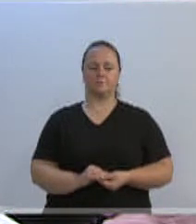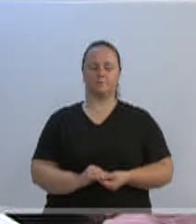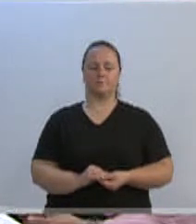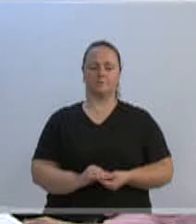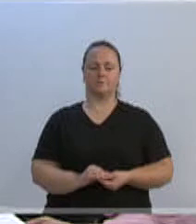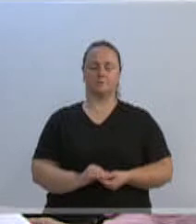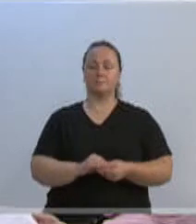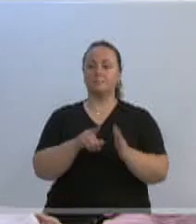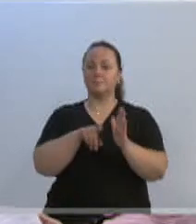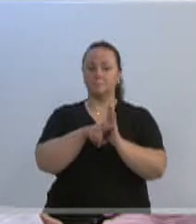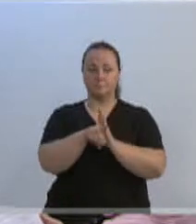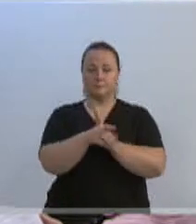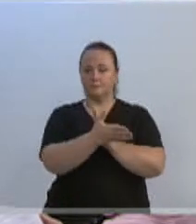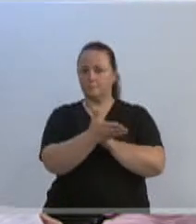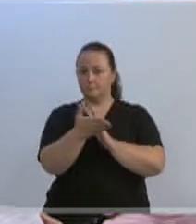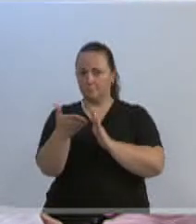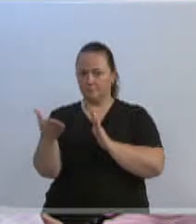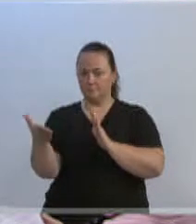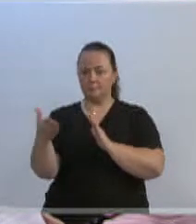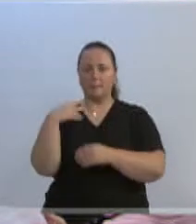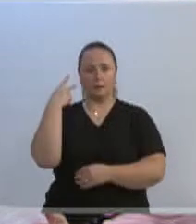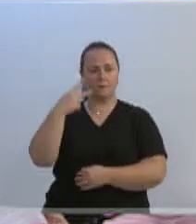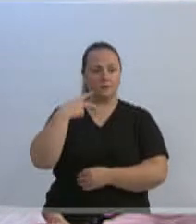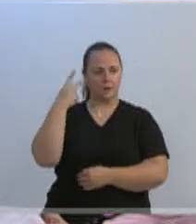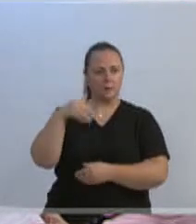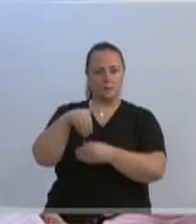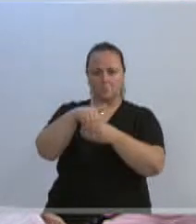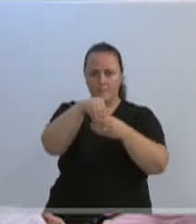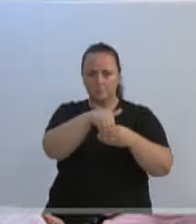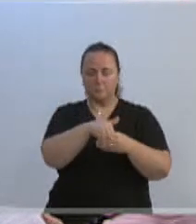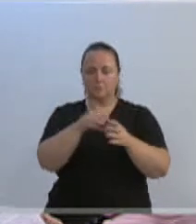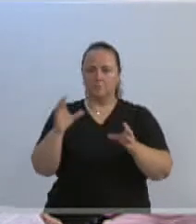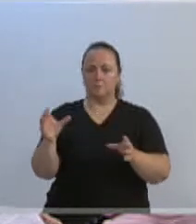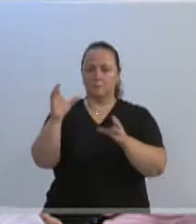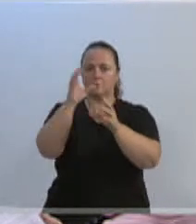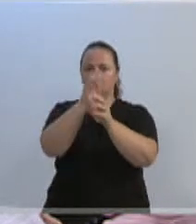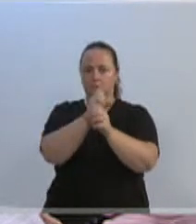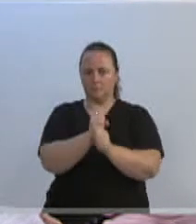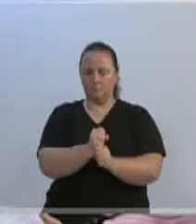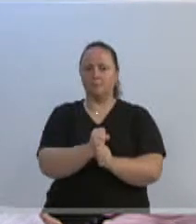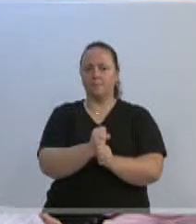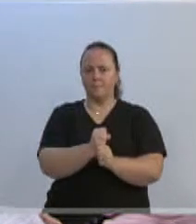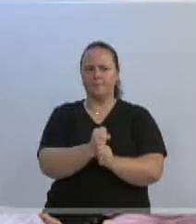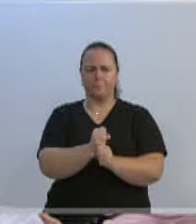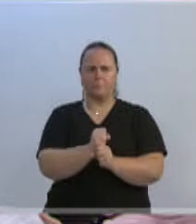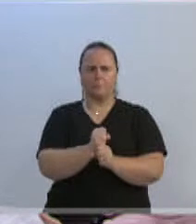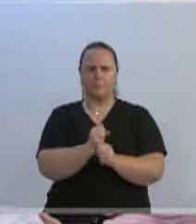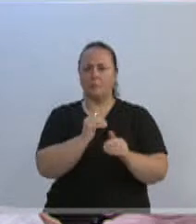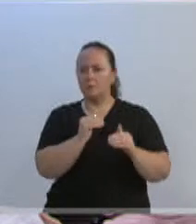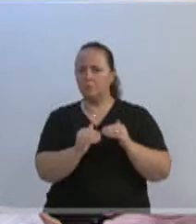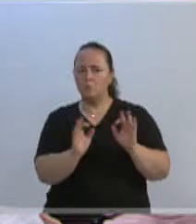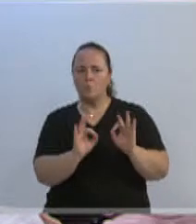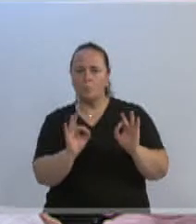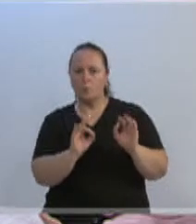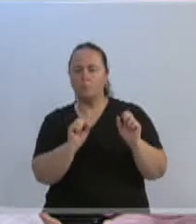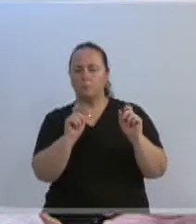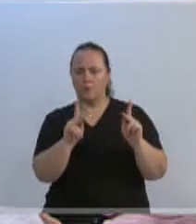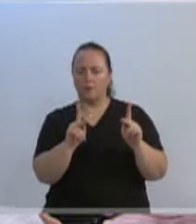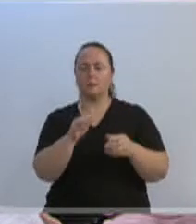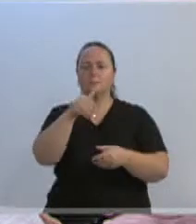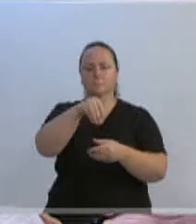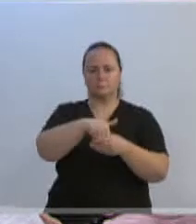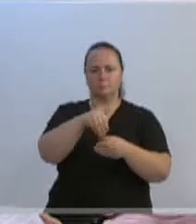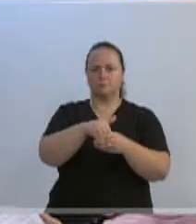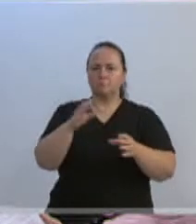consulto consulta os senhores vereadores para votação global nada alguém tem algum óbito não ok então em